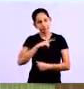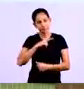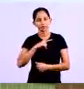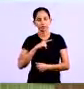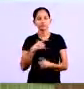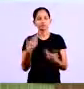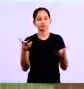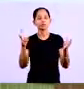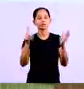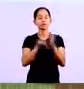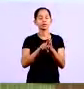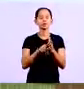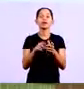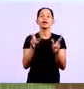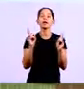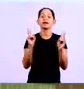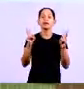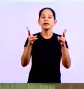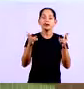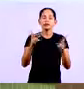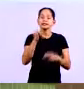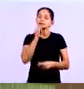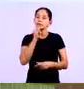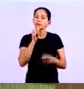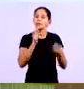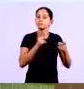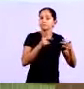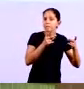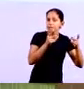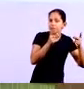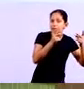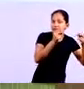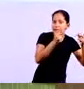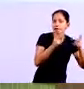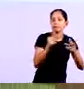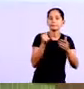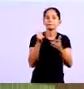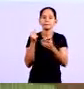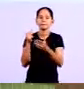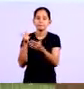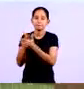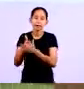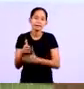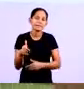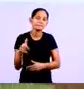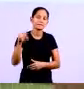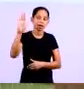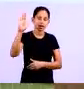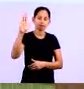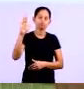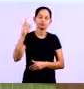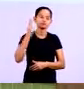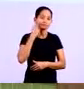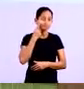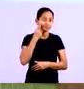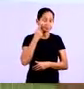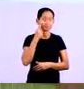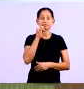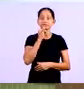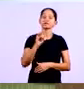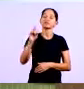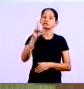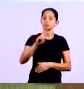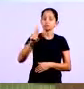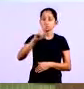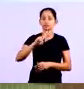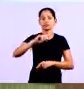é progressiva. Quanto mais você vende, mais você paga, que você vai utilizar e vai